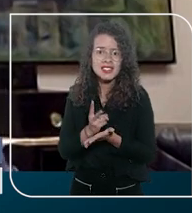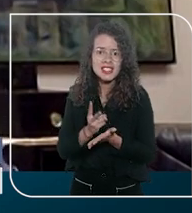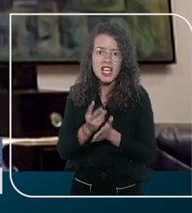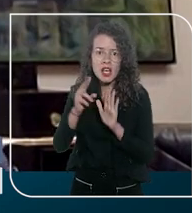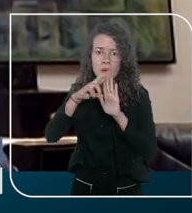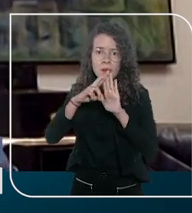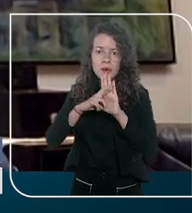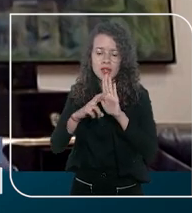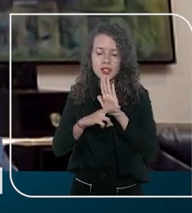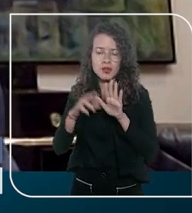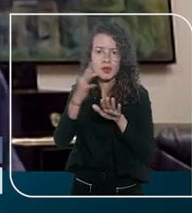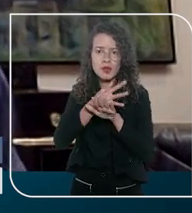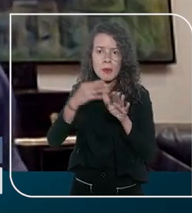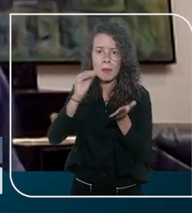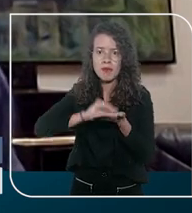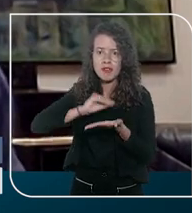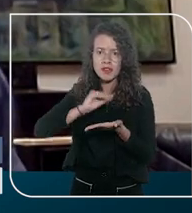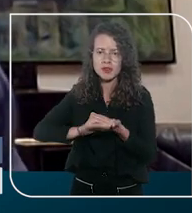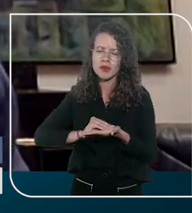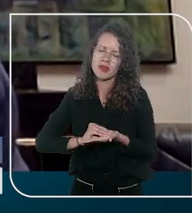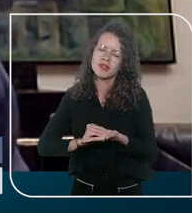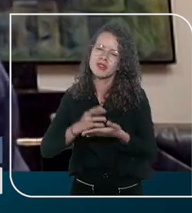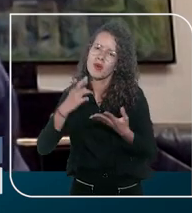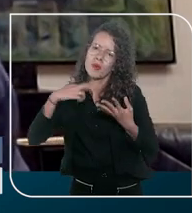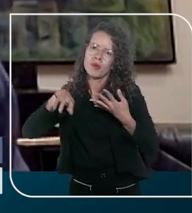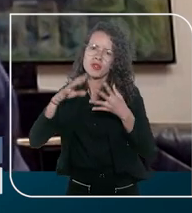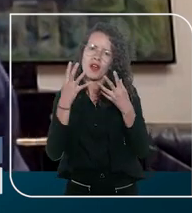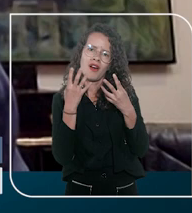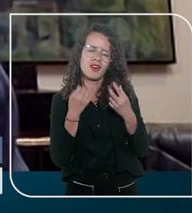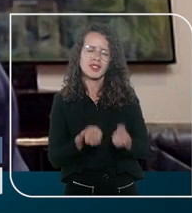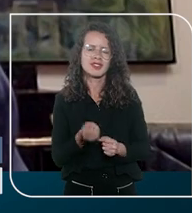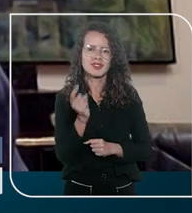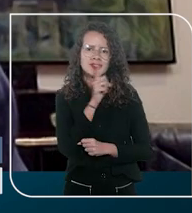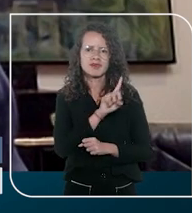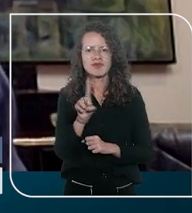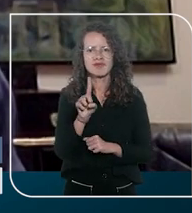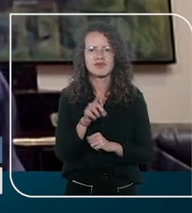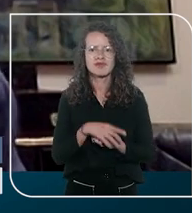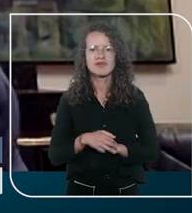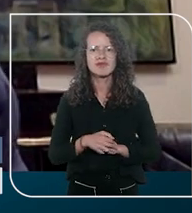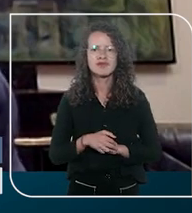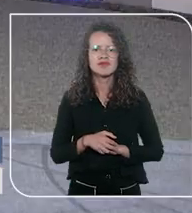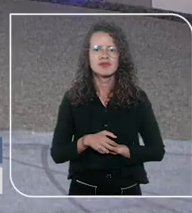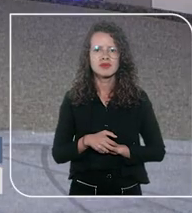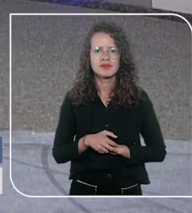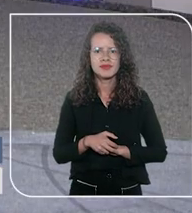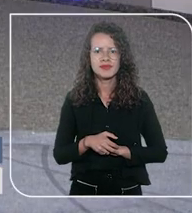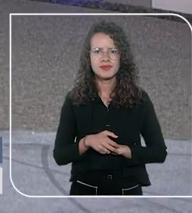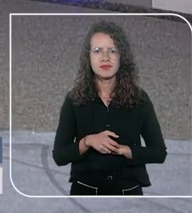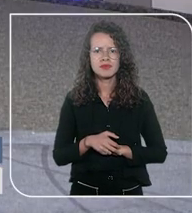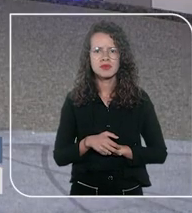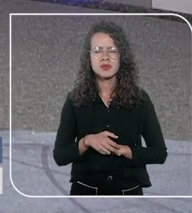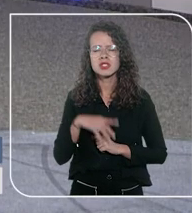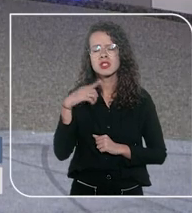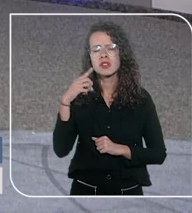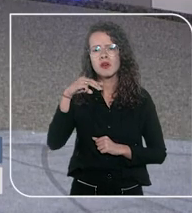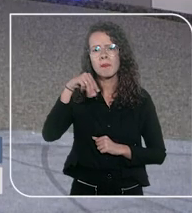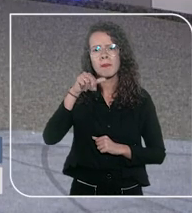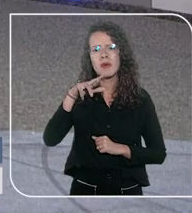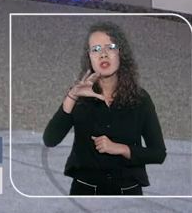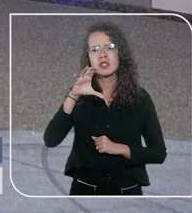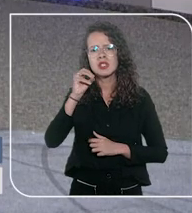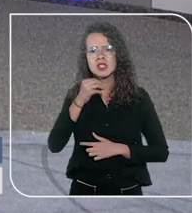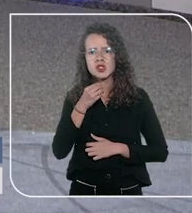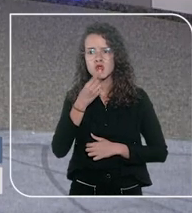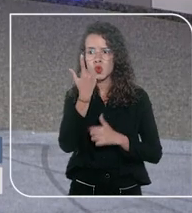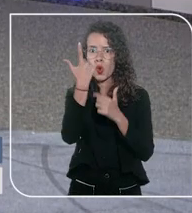um requisito formal necessário ao seu recebimento. Doutor Maurício, e acórdãos de outros tribunais,